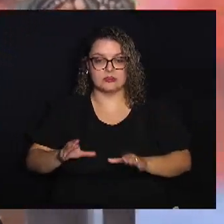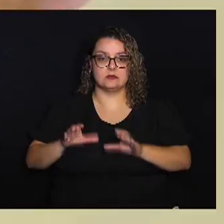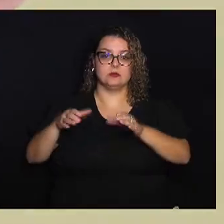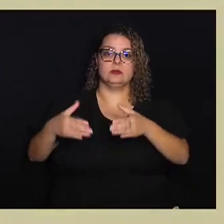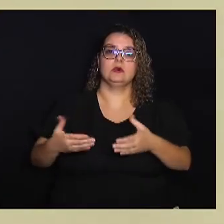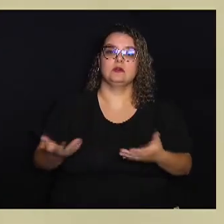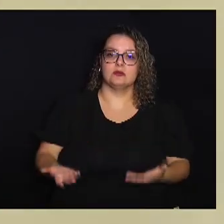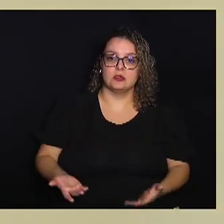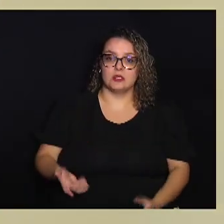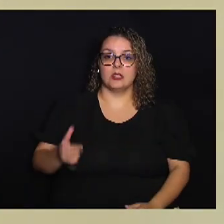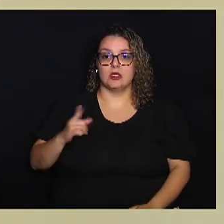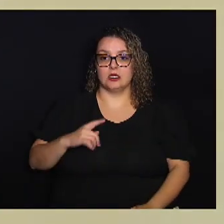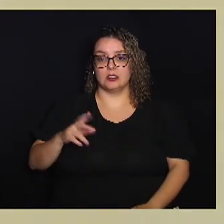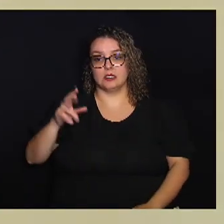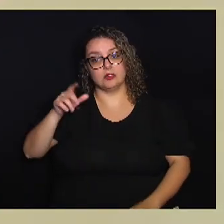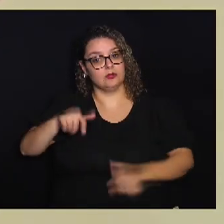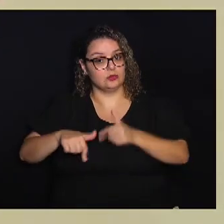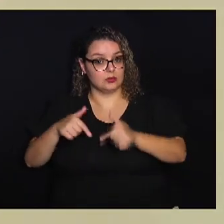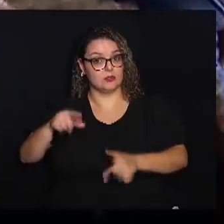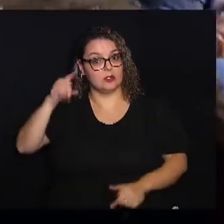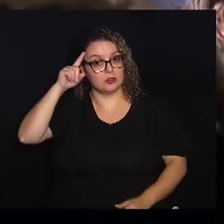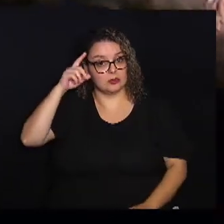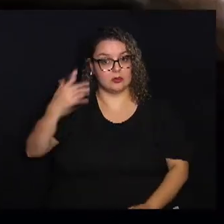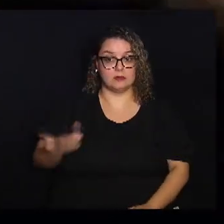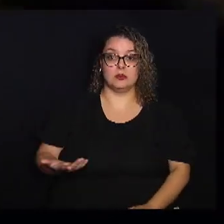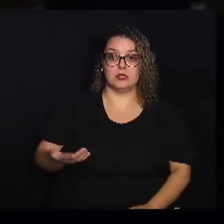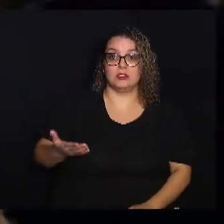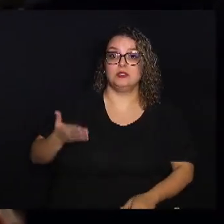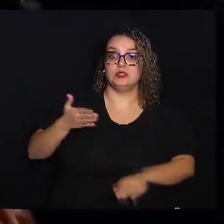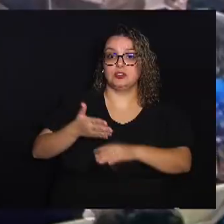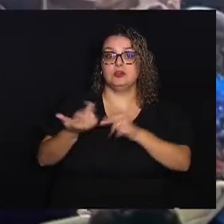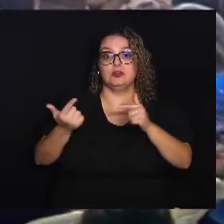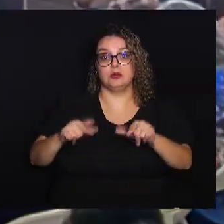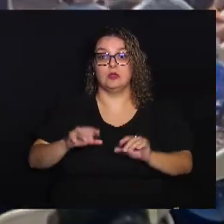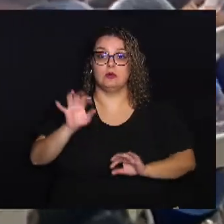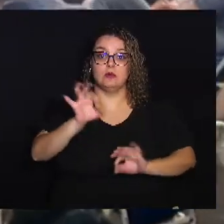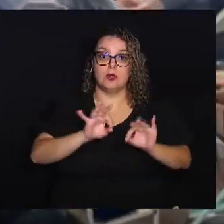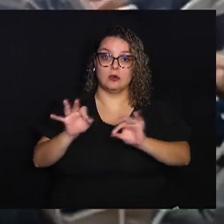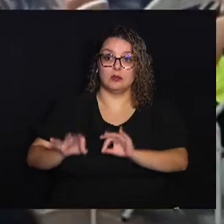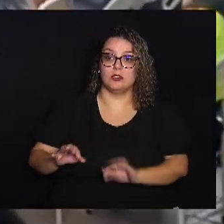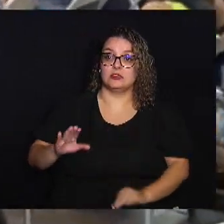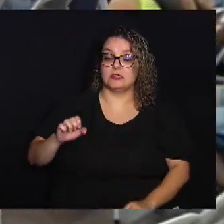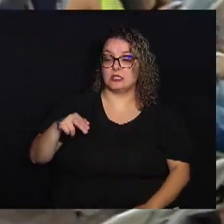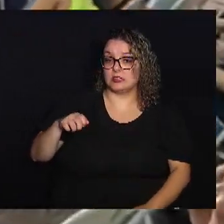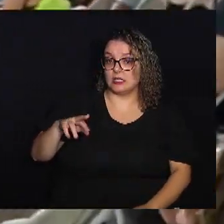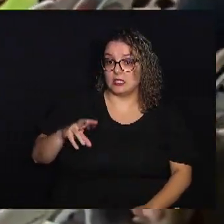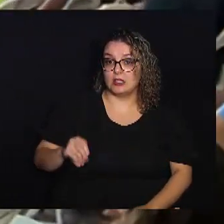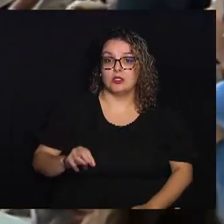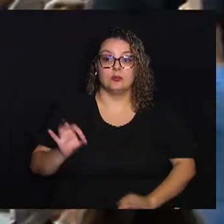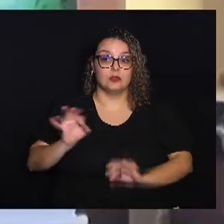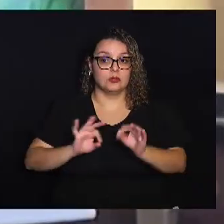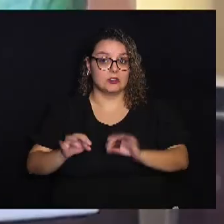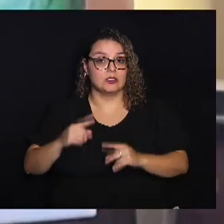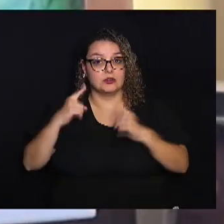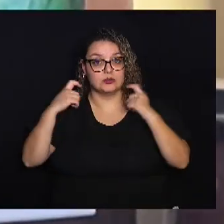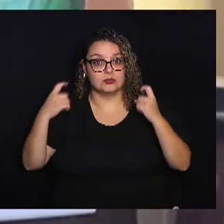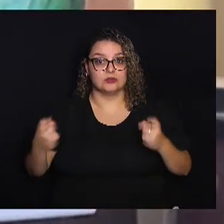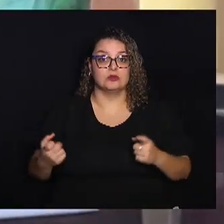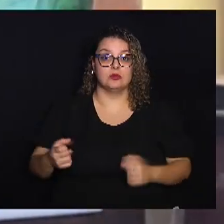e aí tem o trabalho no dia de ir até o local, montagem de cenário, montagem de som,